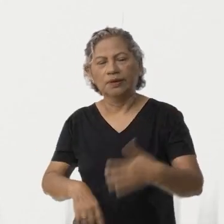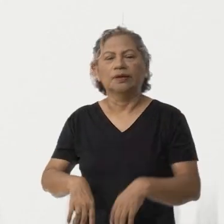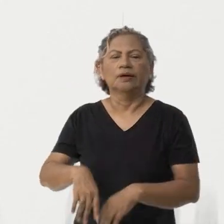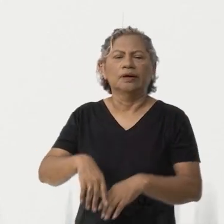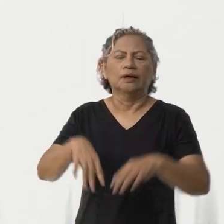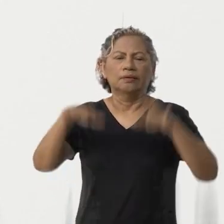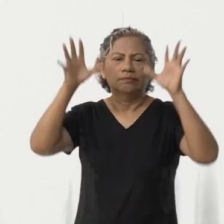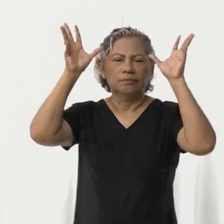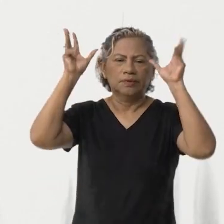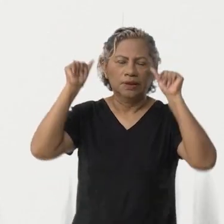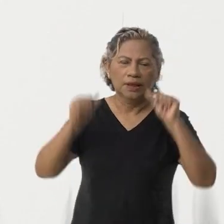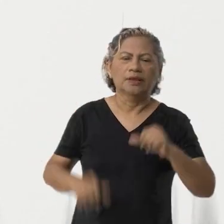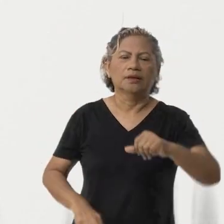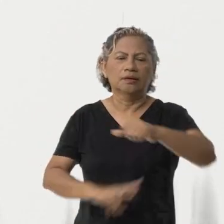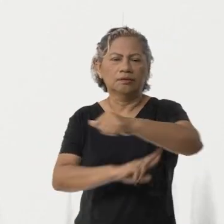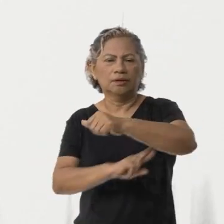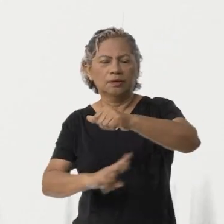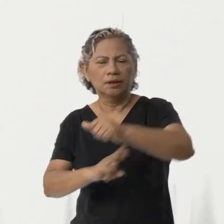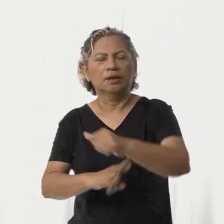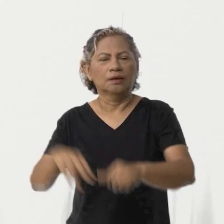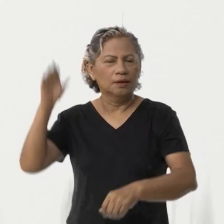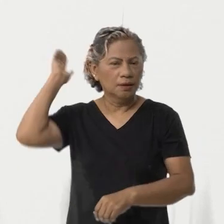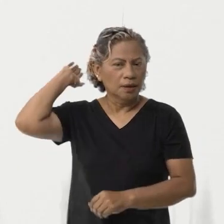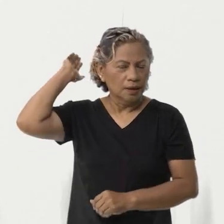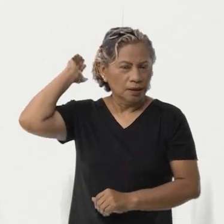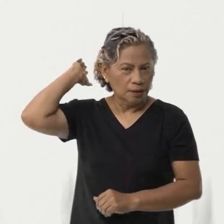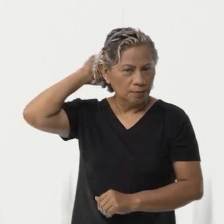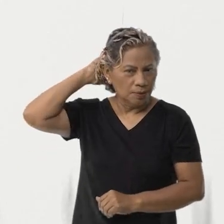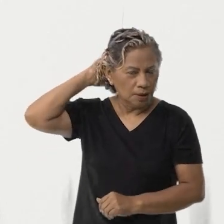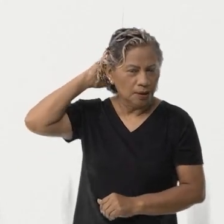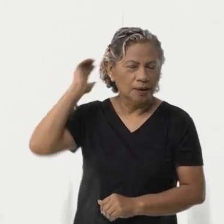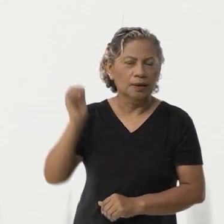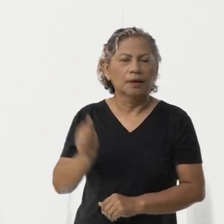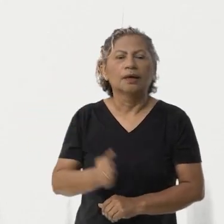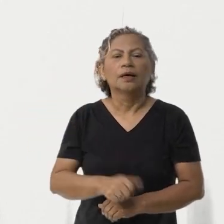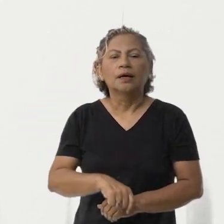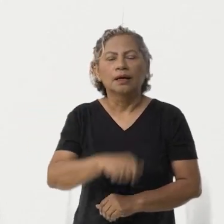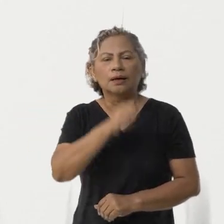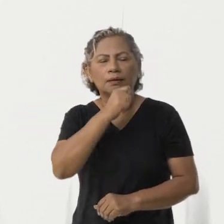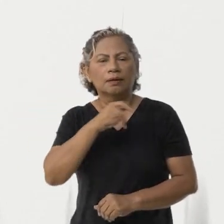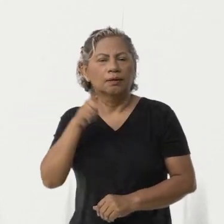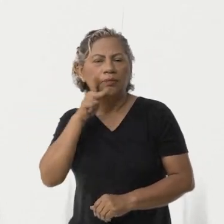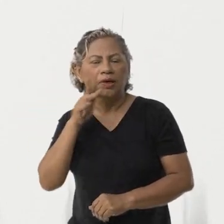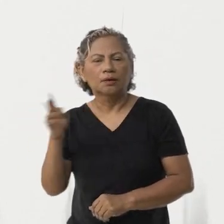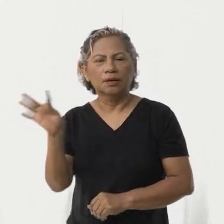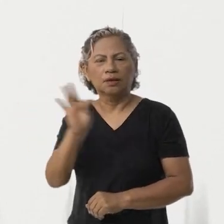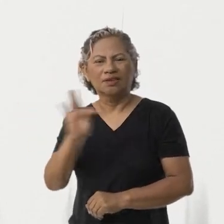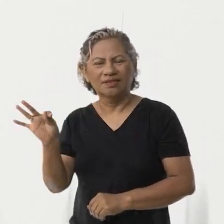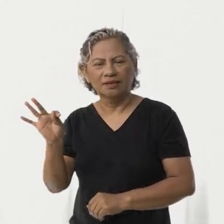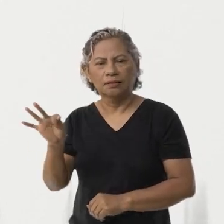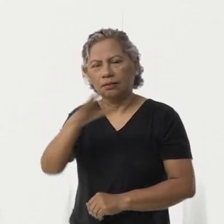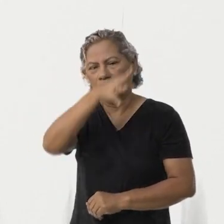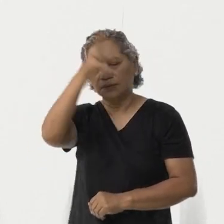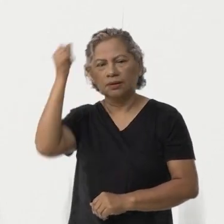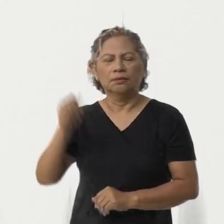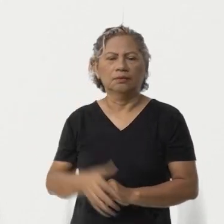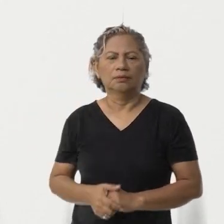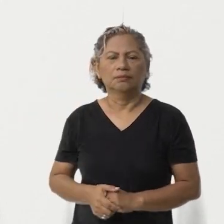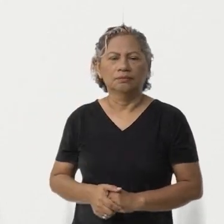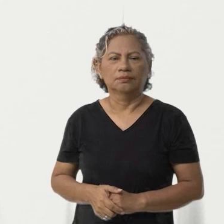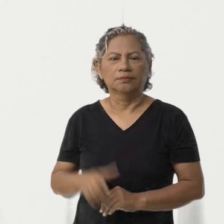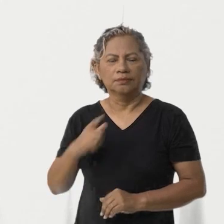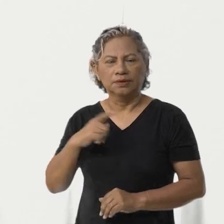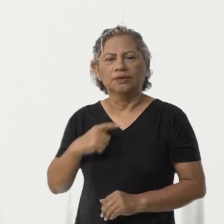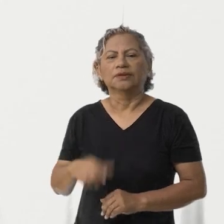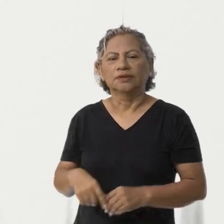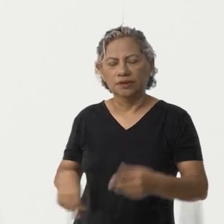formado por Acre, Amazonas, Roraima, Rondônia, Pará, Amapá e Tocantins. Já